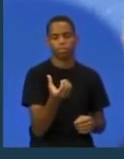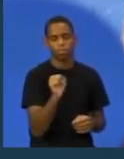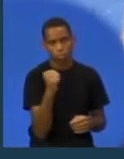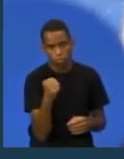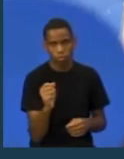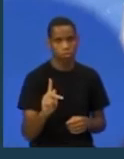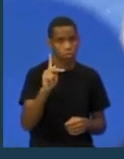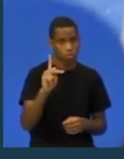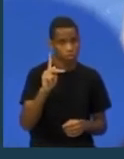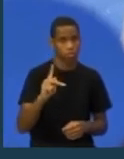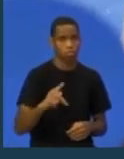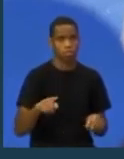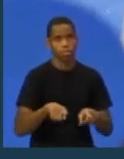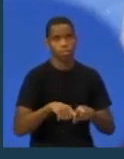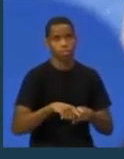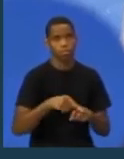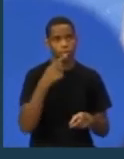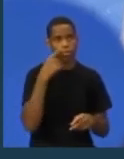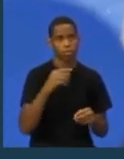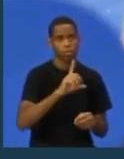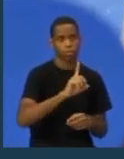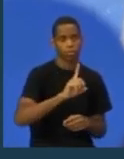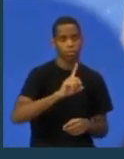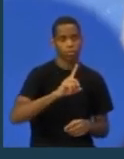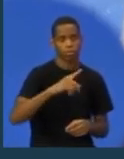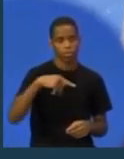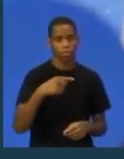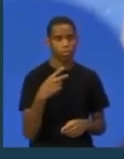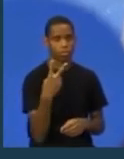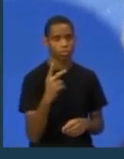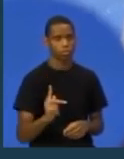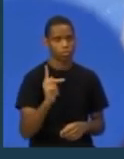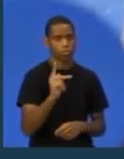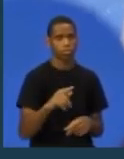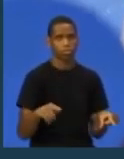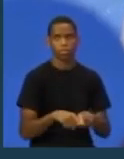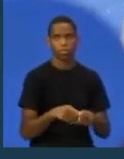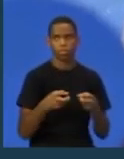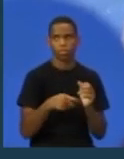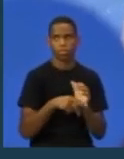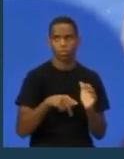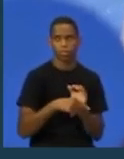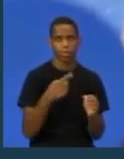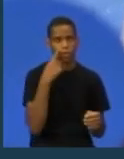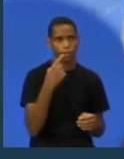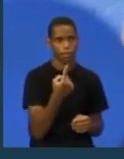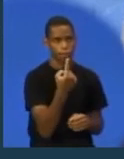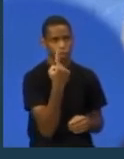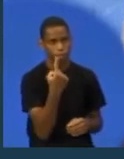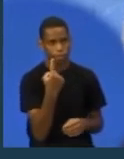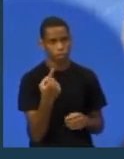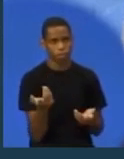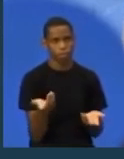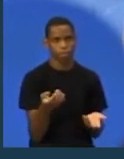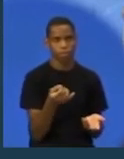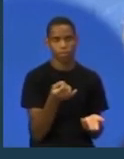68 quilos e o desvio padrão 2 quilos. Aí você tem estatura média